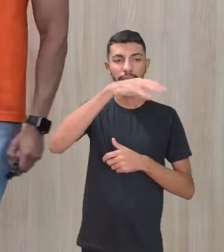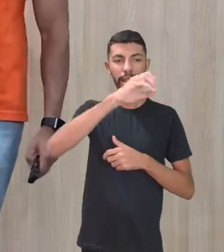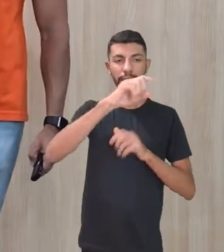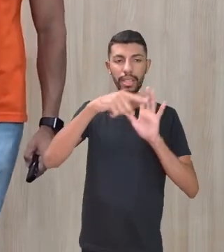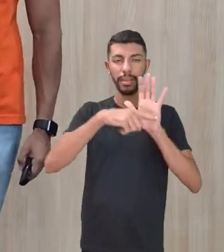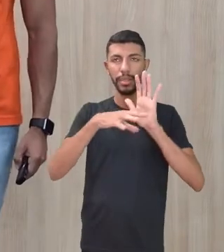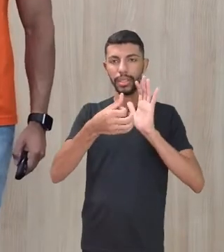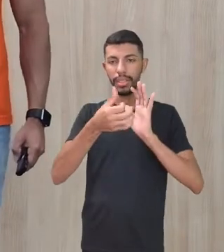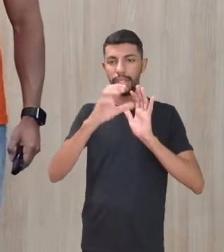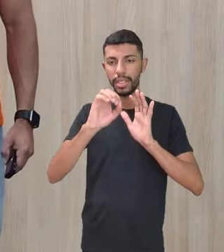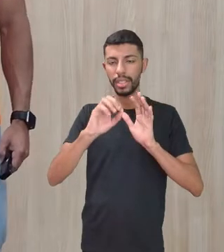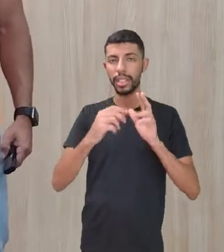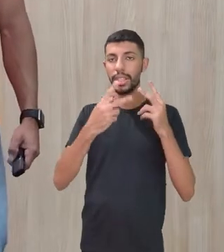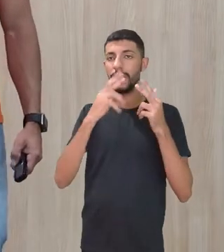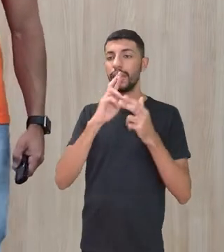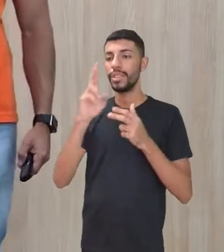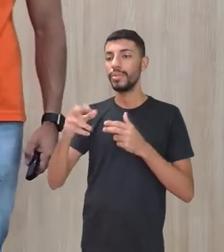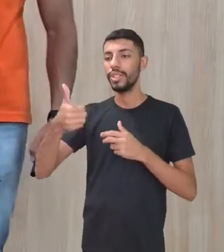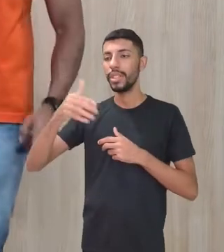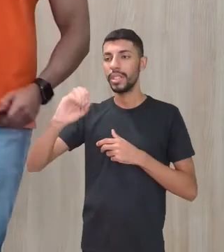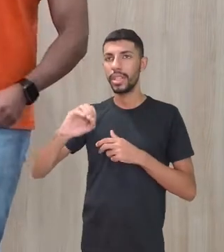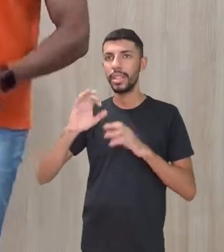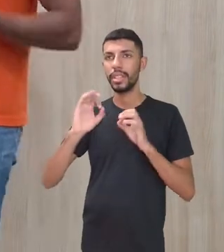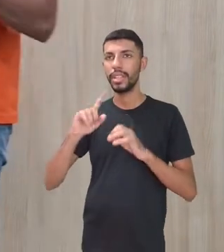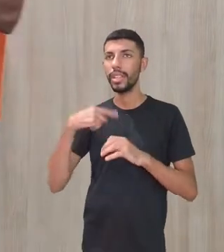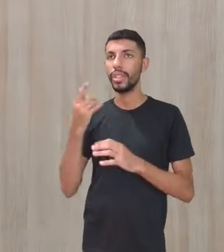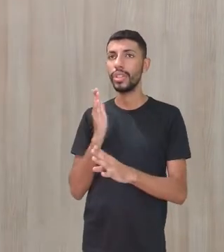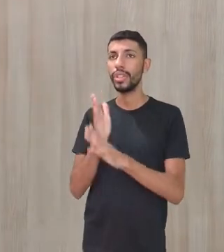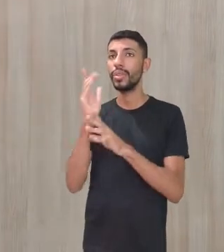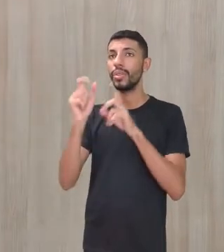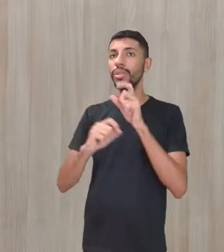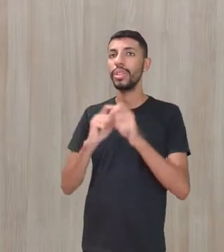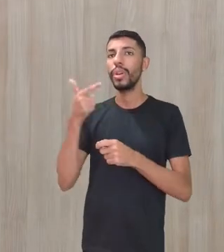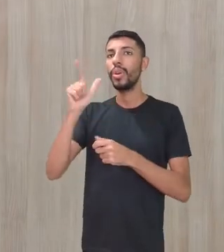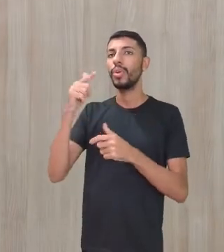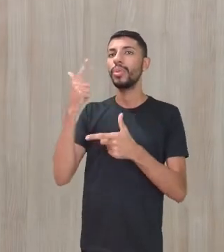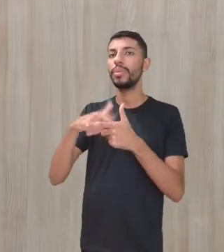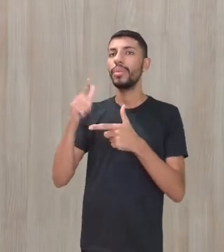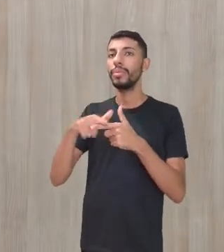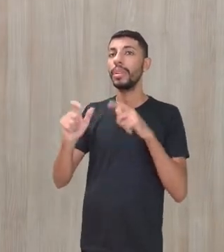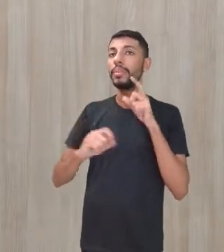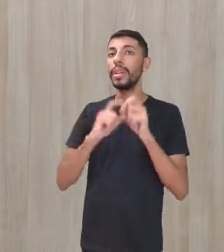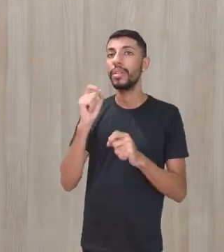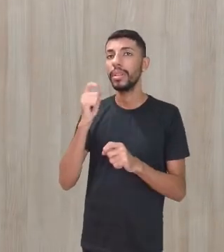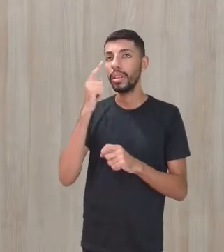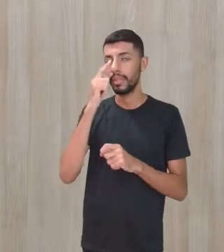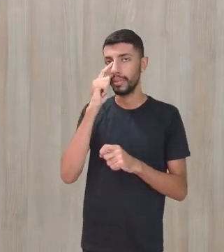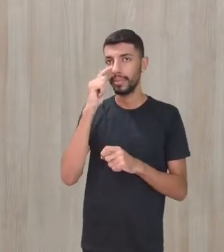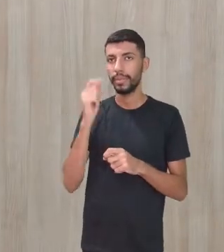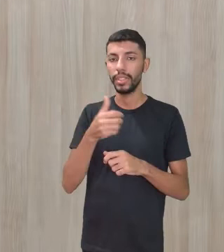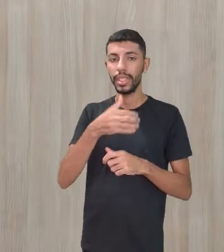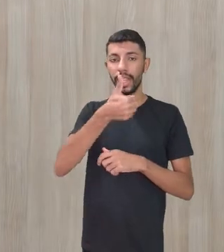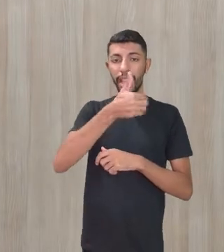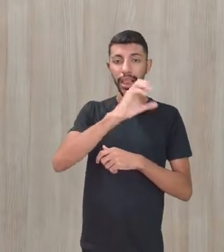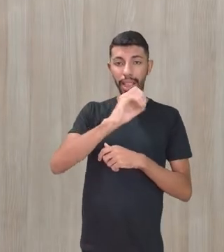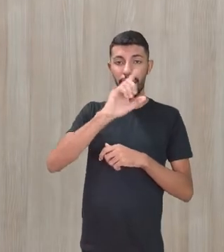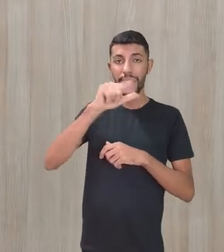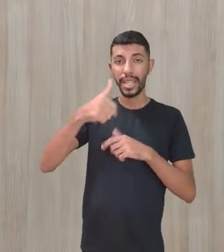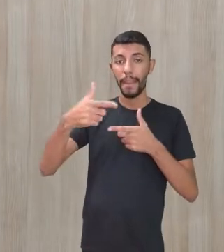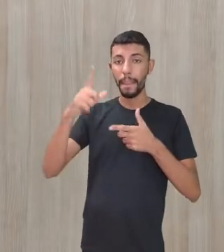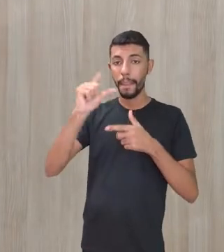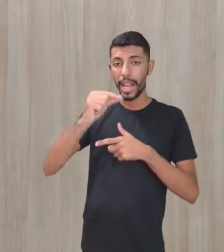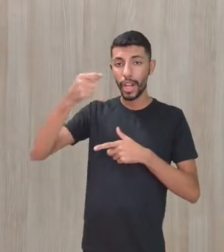menos 60 é igual a 10. Encontramos outro problema agora. Qual é? O 10, ele é menor que o